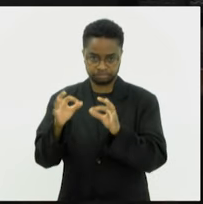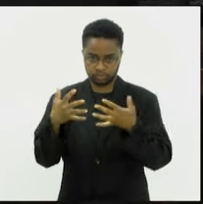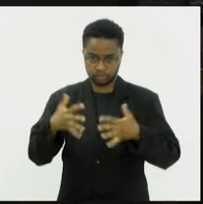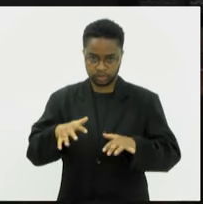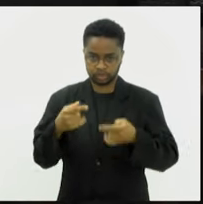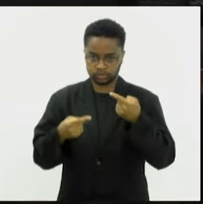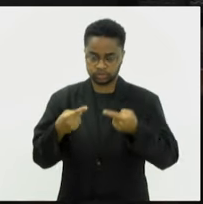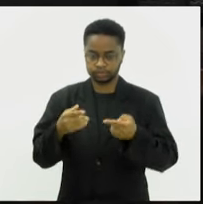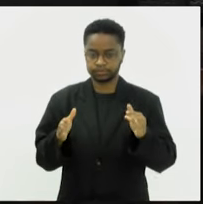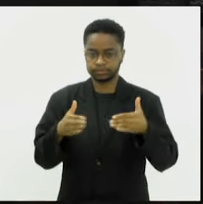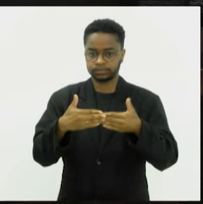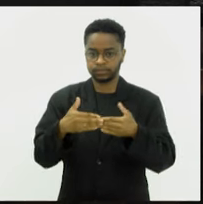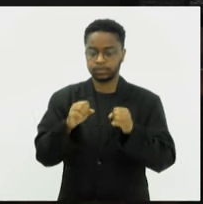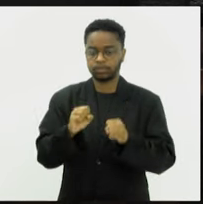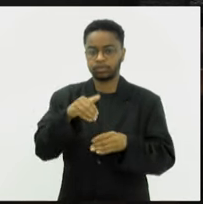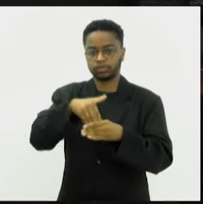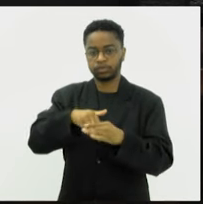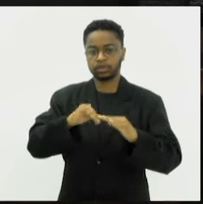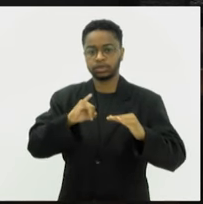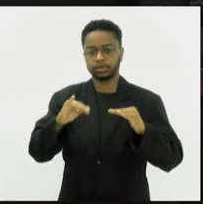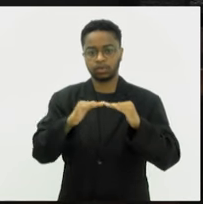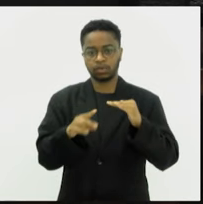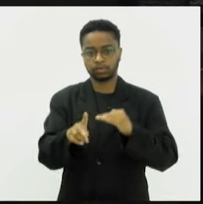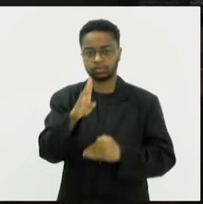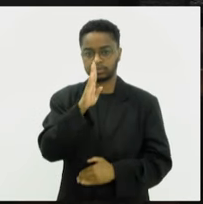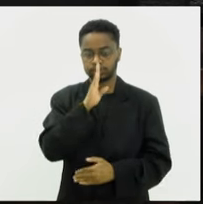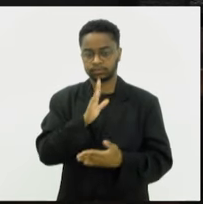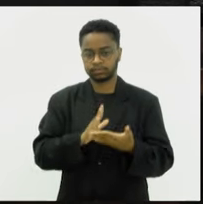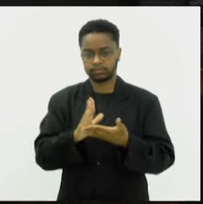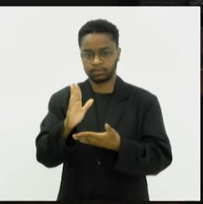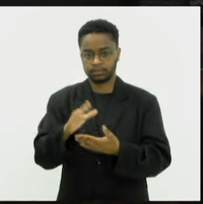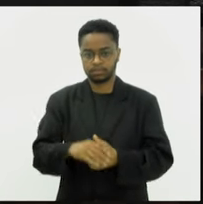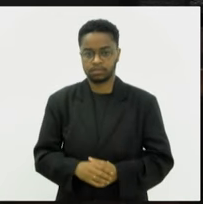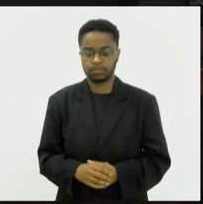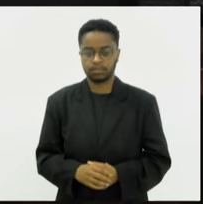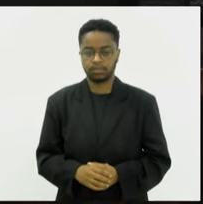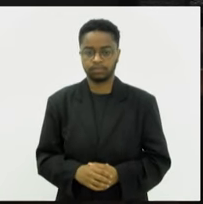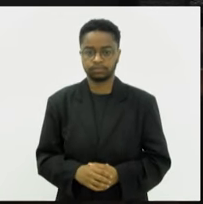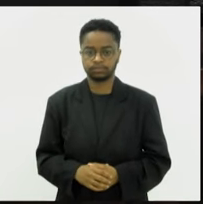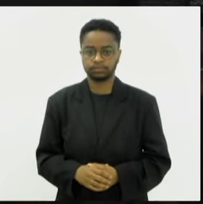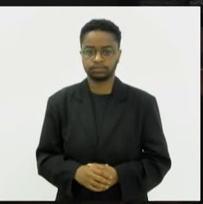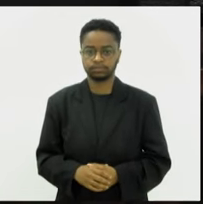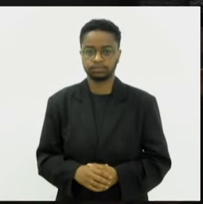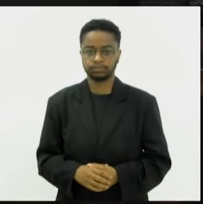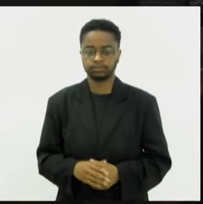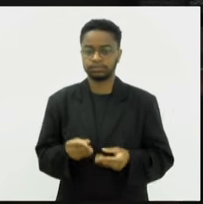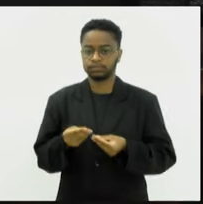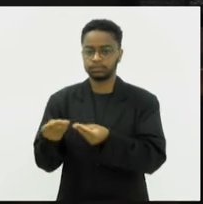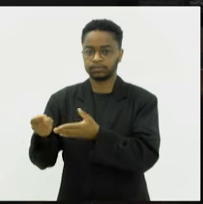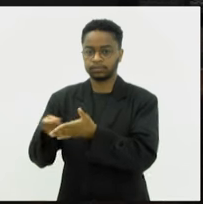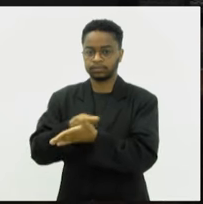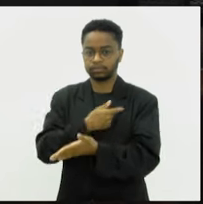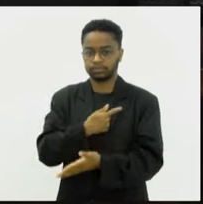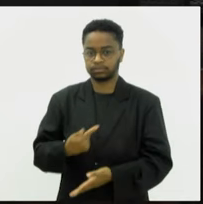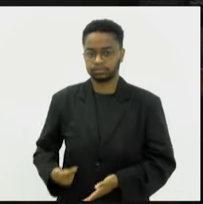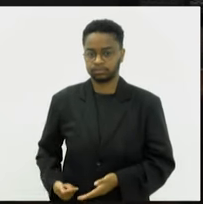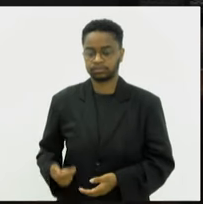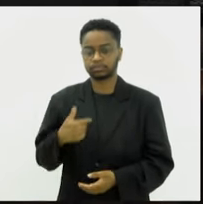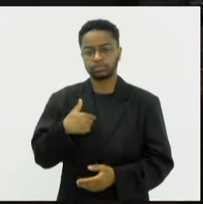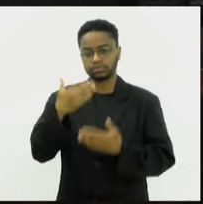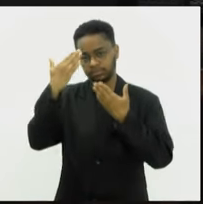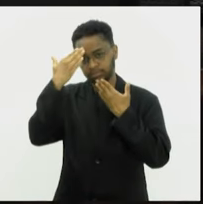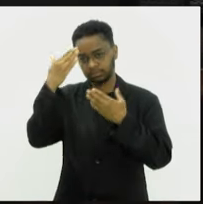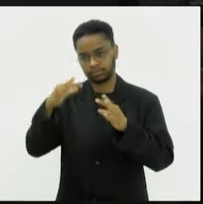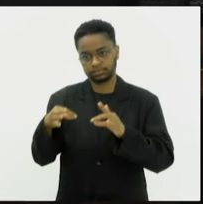em votação. Os senhores que aprovam permaneçam como estão, aprovado, vai autógrafo de antemão, já